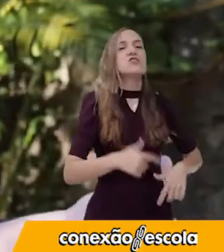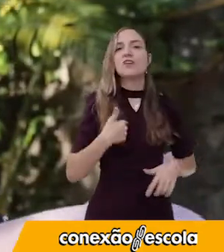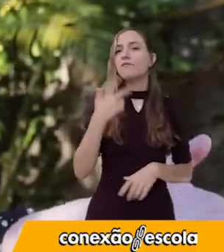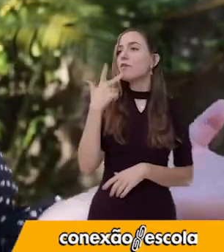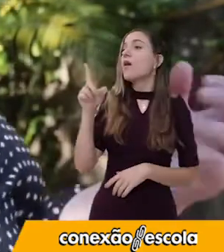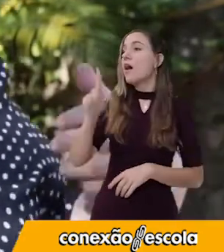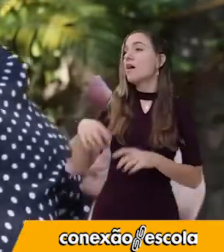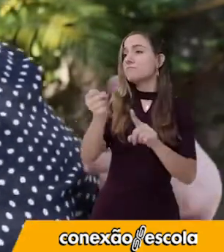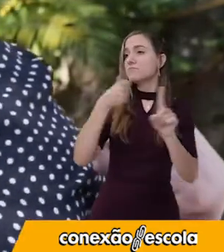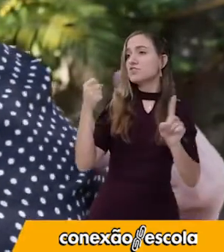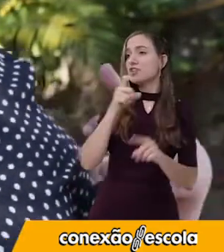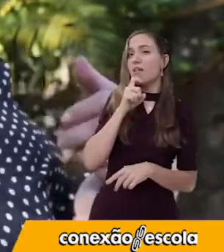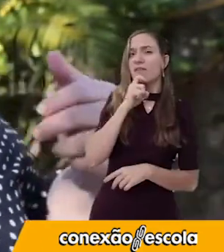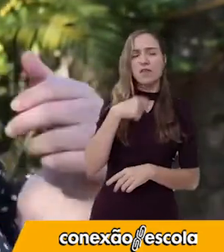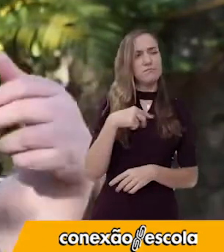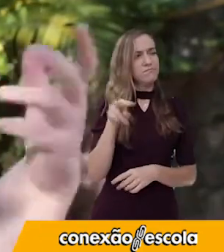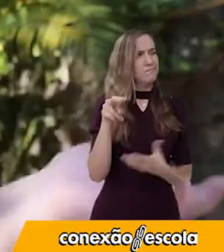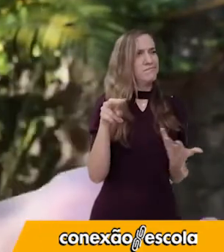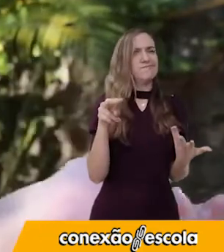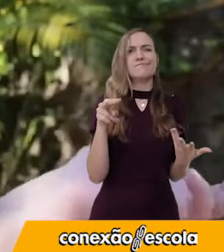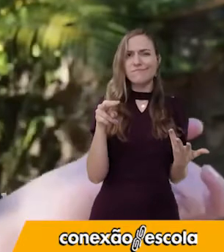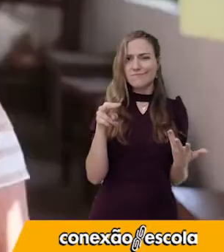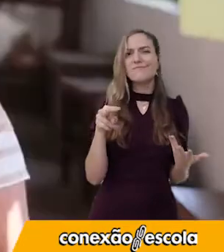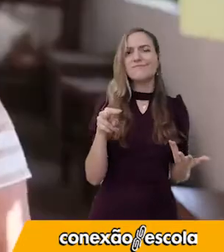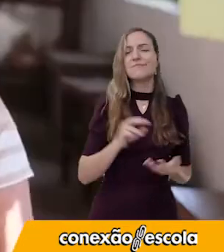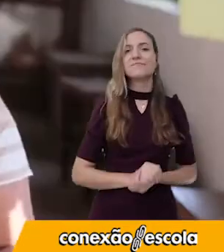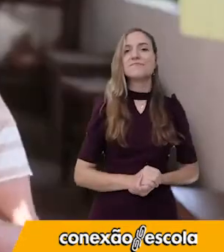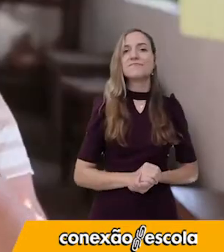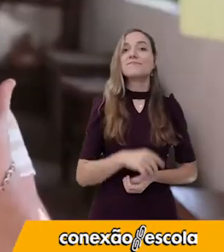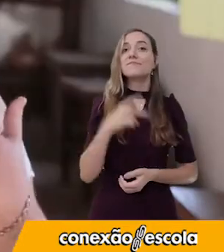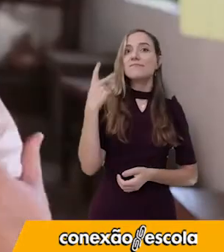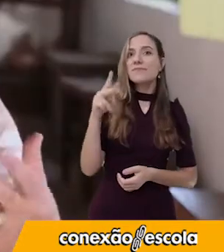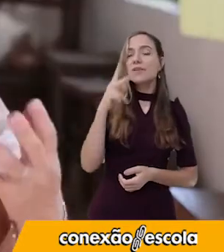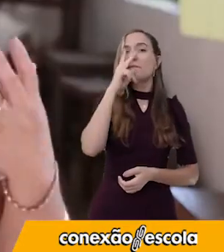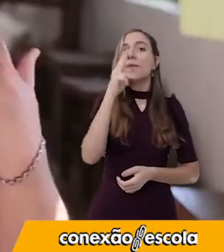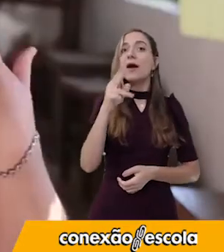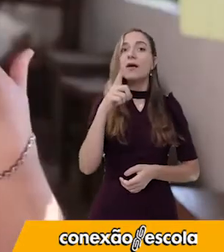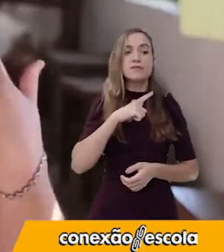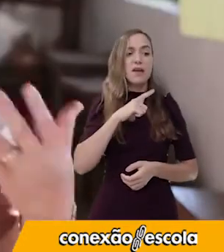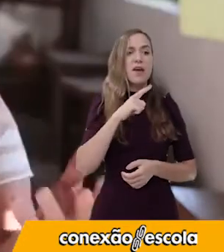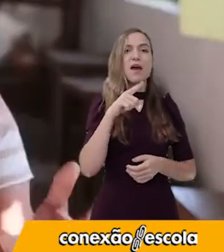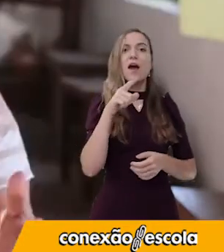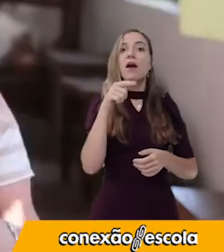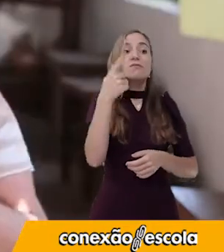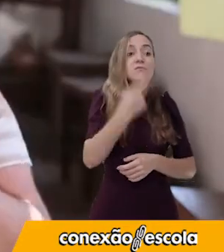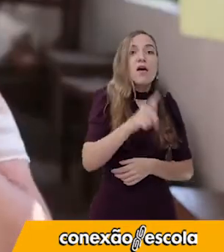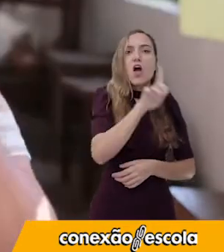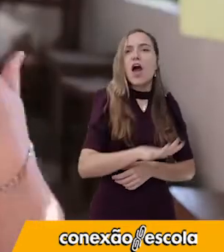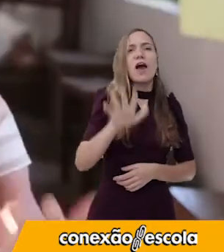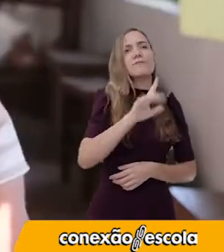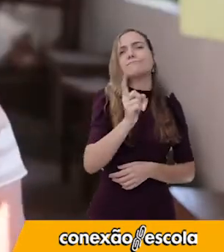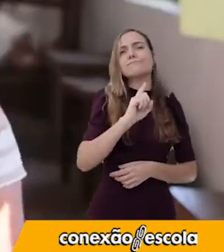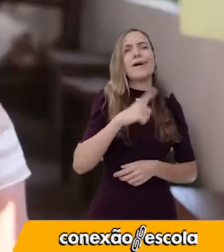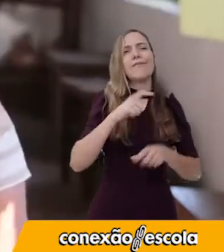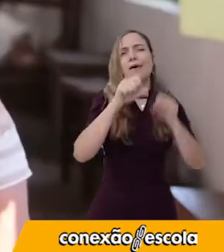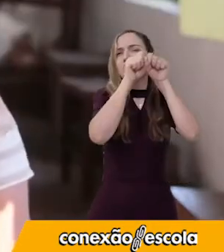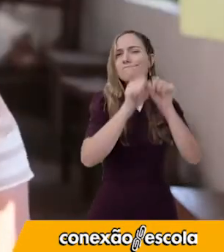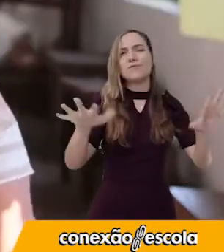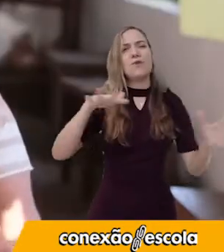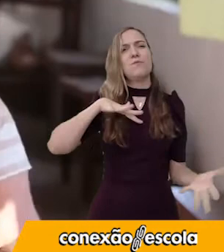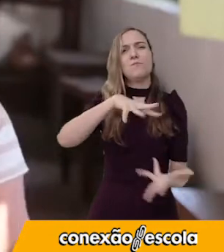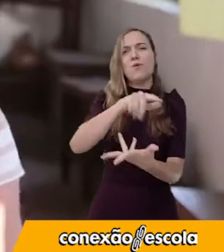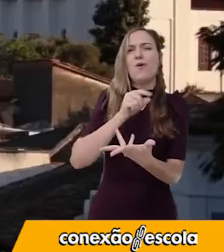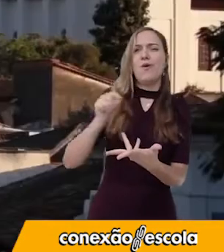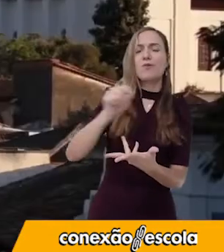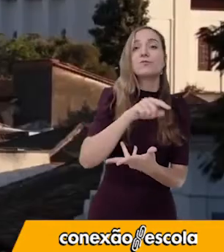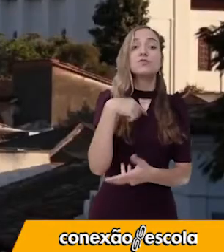geladeira. Aí você abria a geladeira, estava lá. Então ela já ultrapassou os limites da Serra Dourada, hoje ela é do mundo.